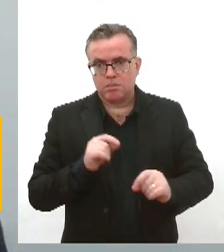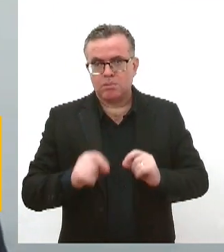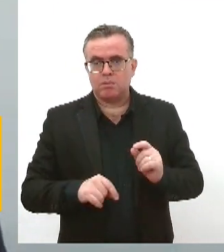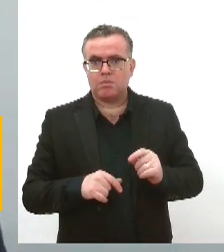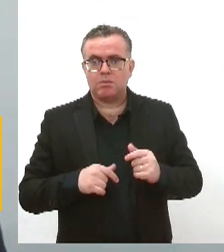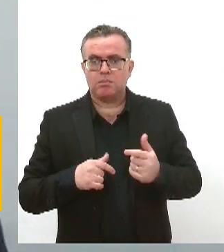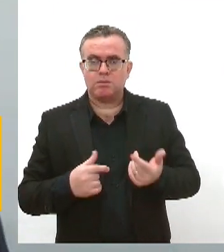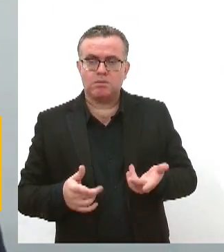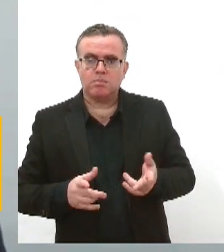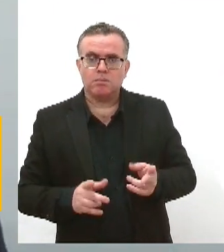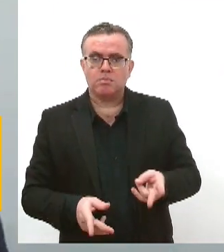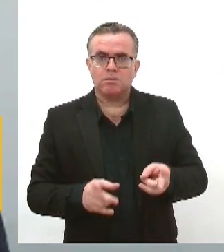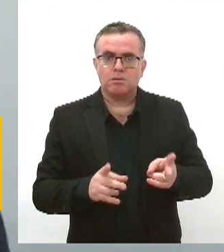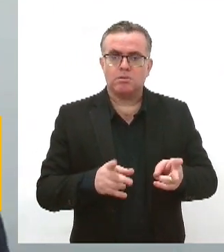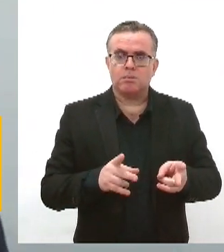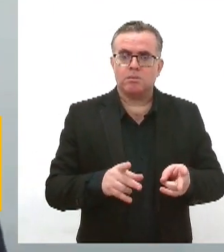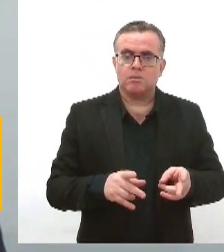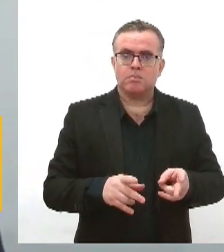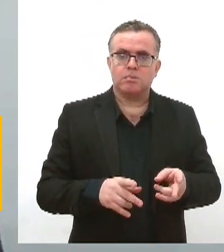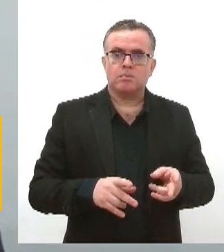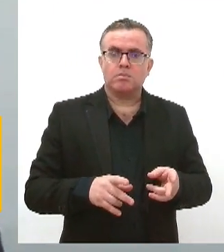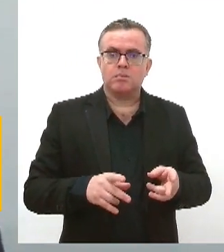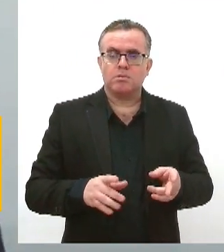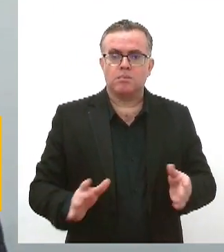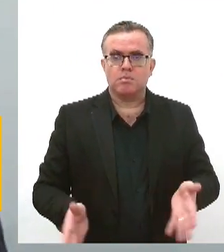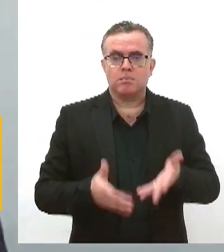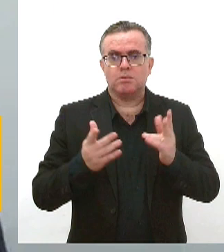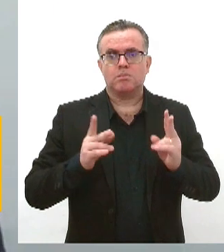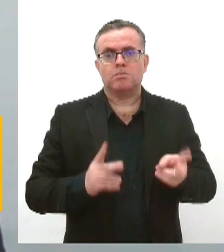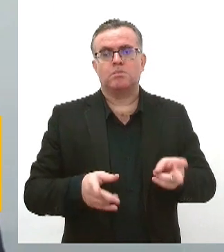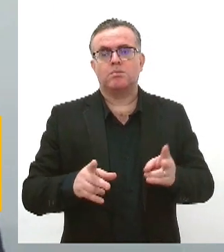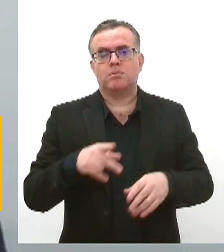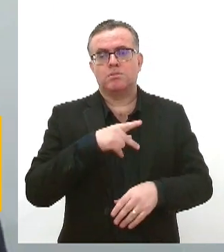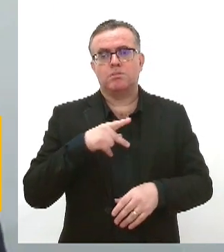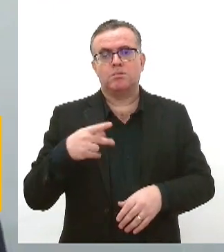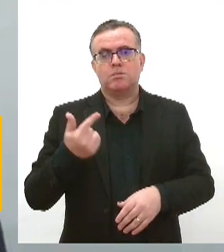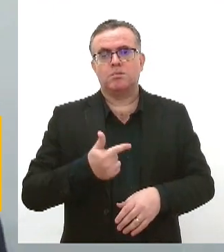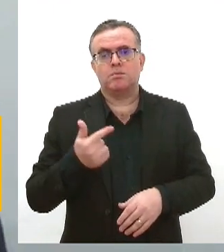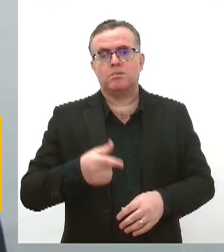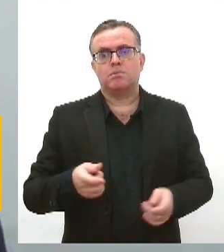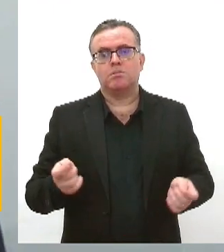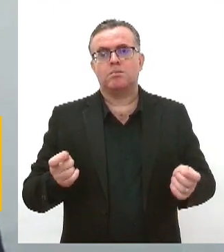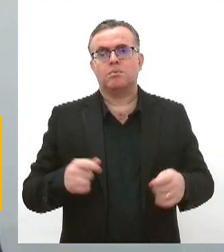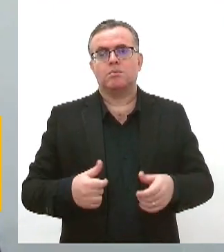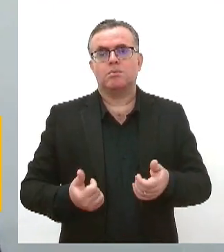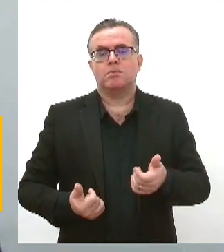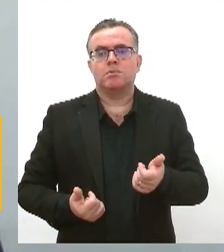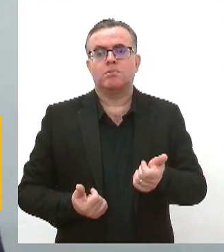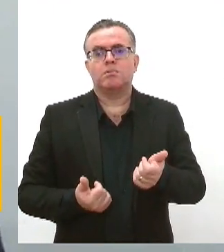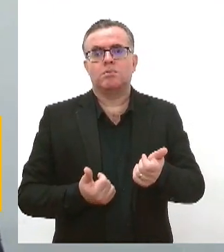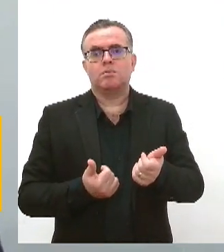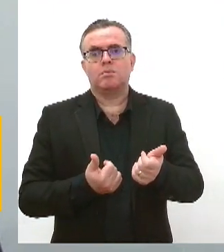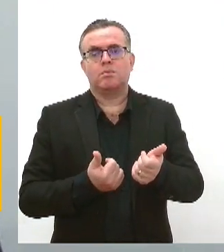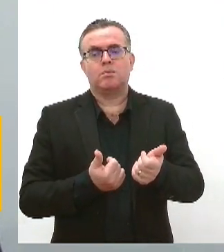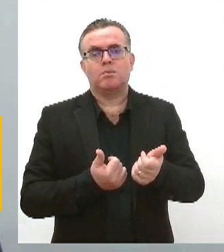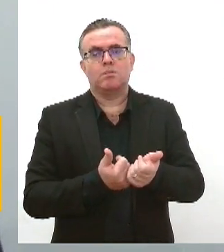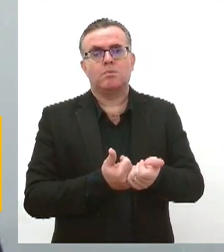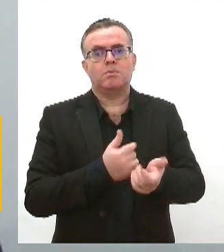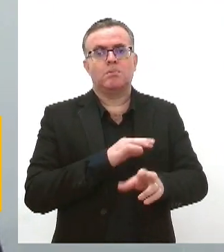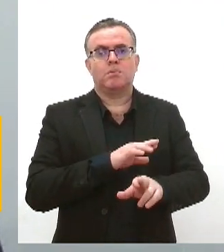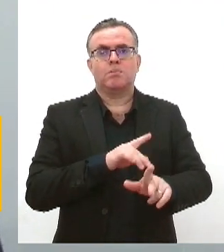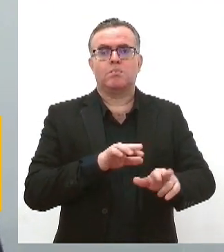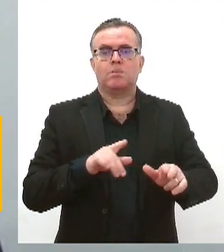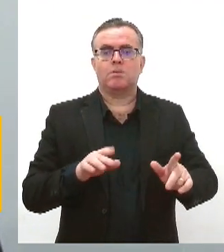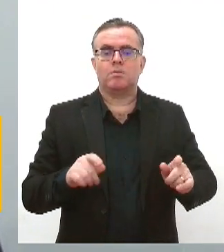continuasse, que ficasse como vice-presidente para poder apoiar, ajudar essas ações que a UNALE